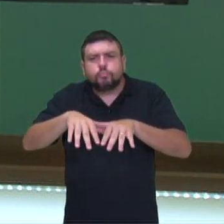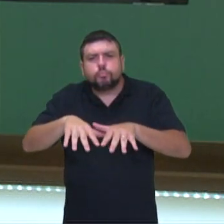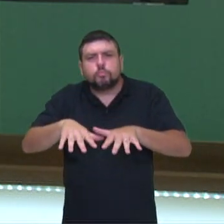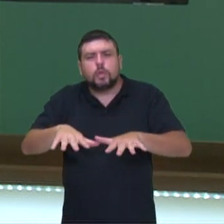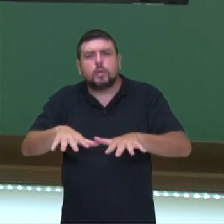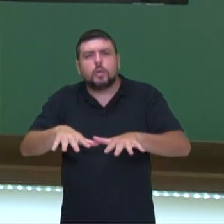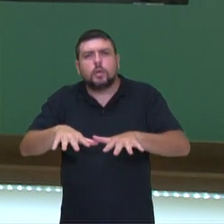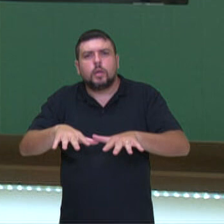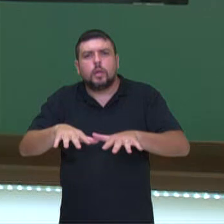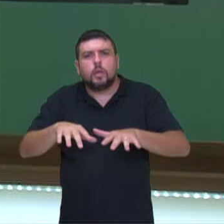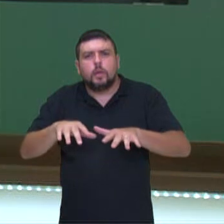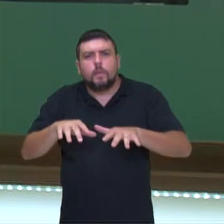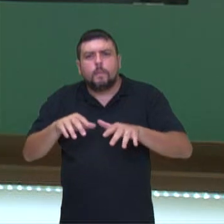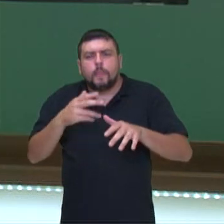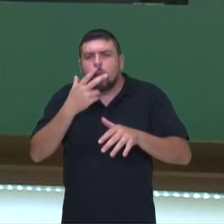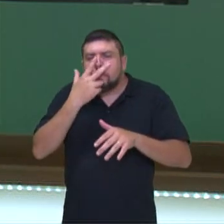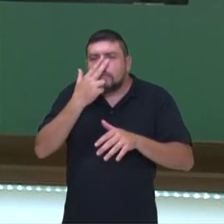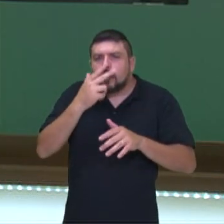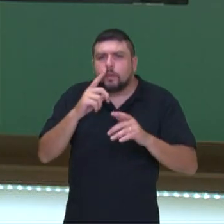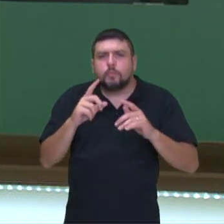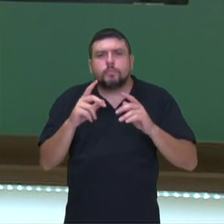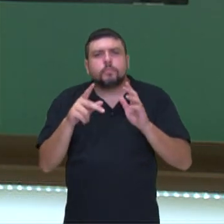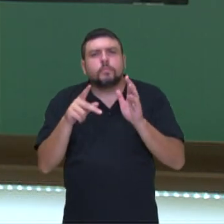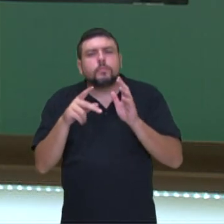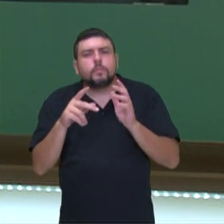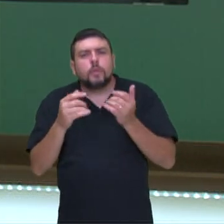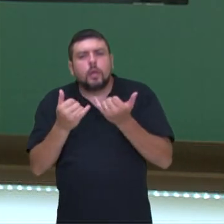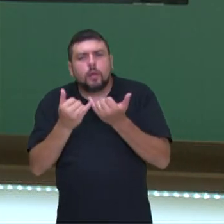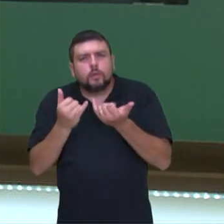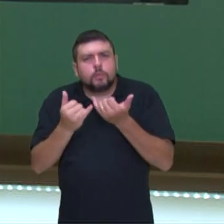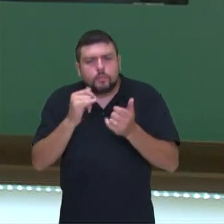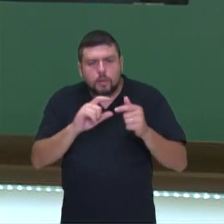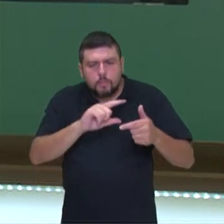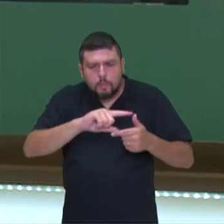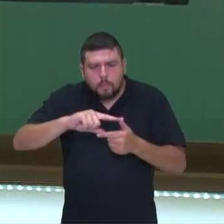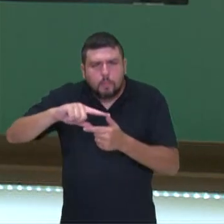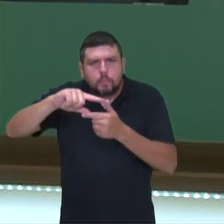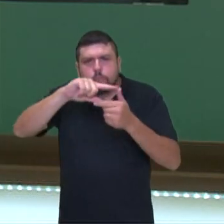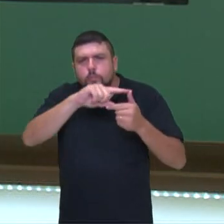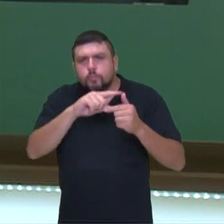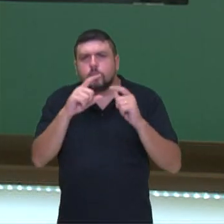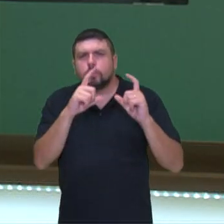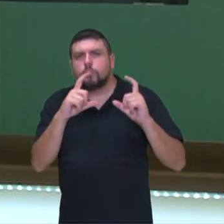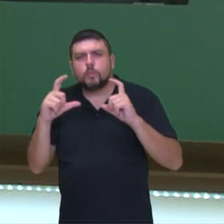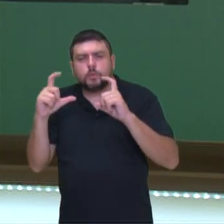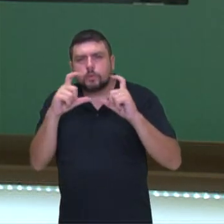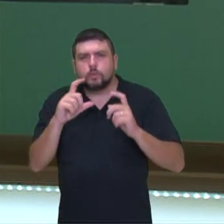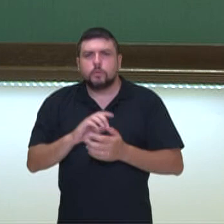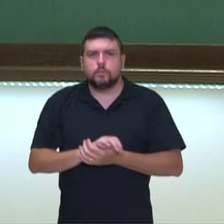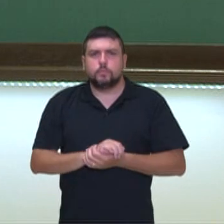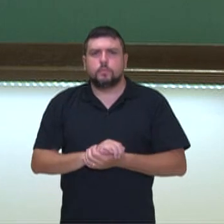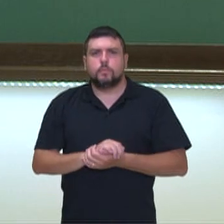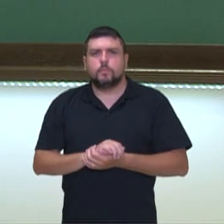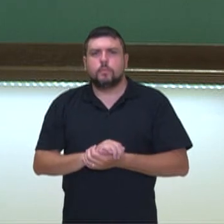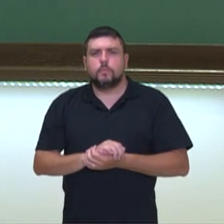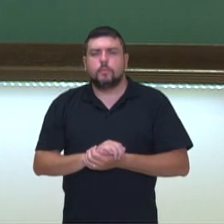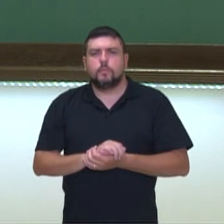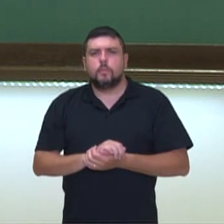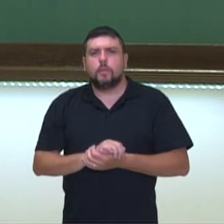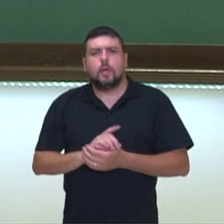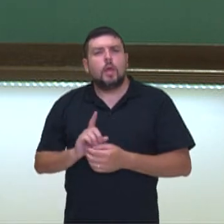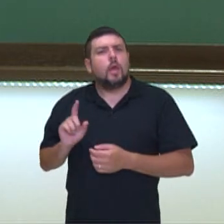pixels. Aqueles pontinhos que formam imagens na questão do computador, da internet, né? Então é como se fosse uma